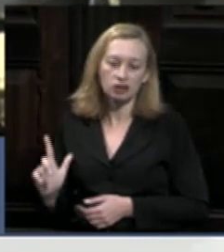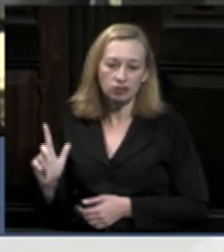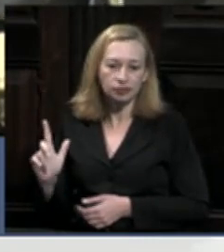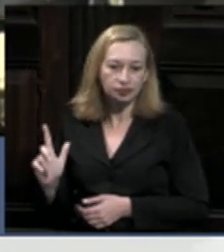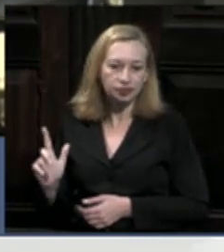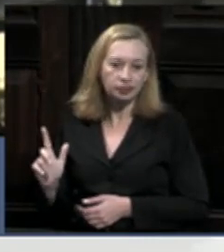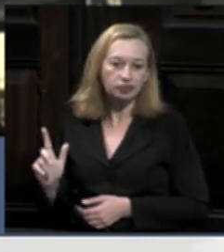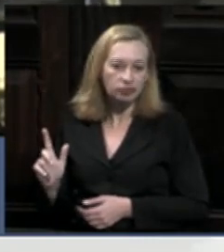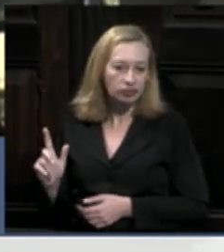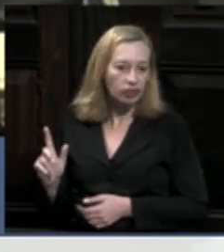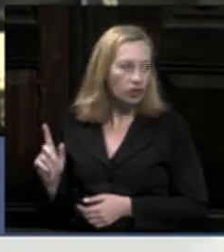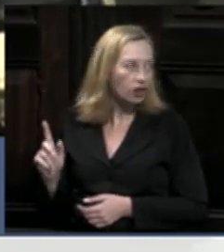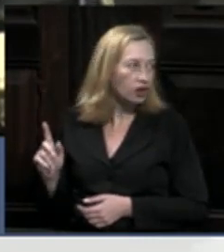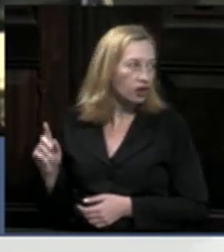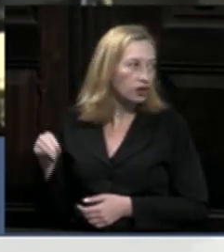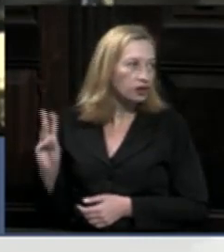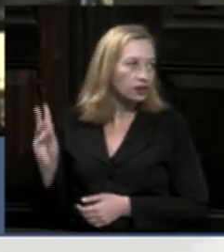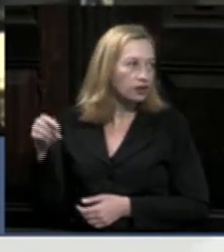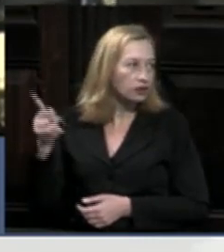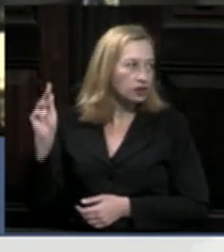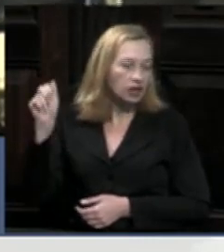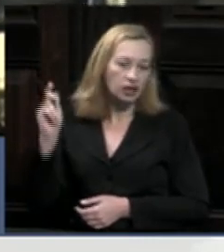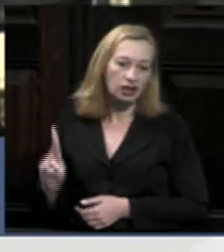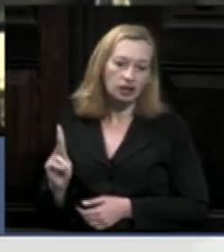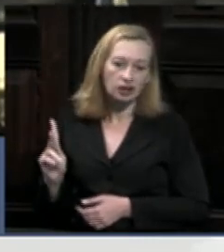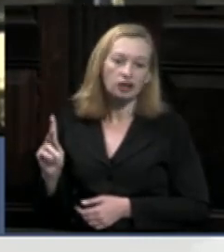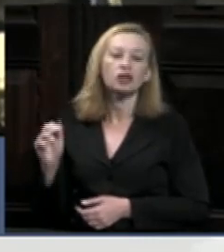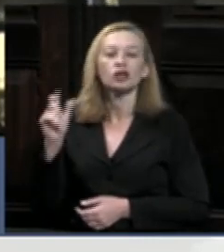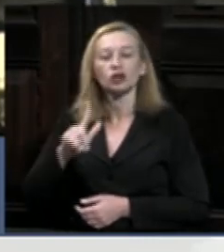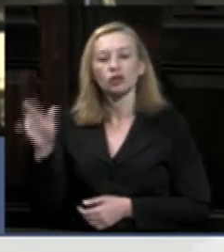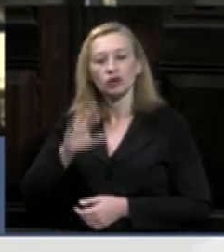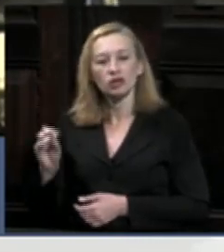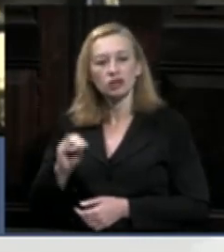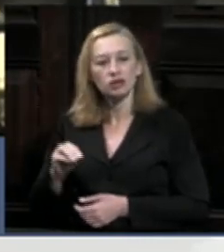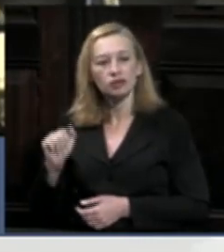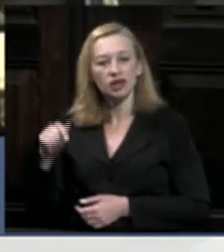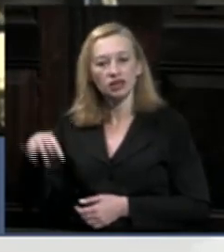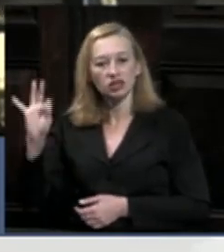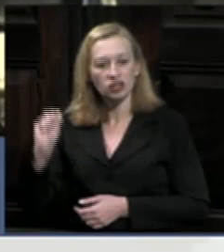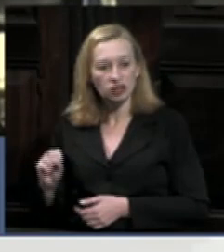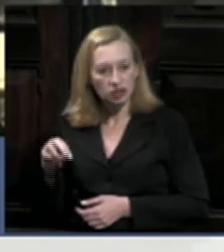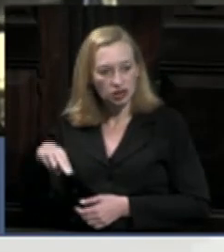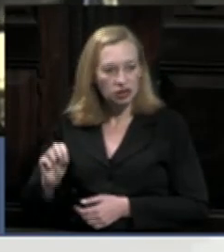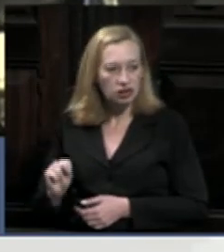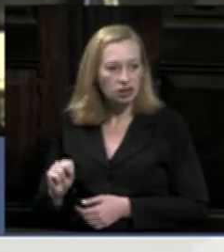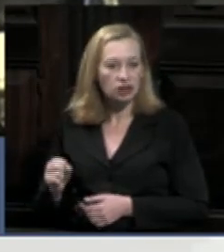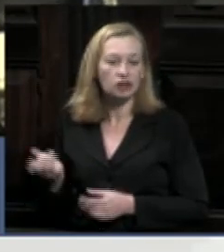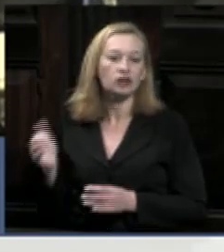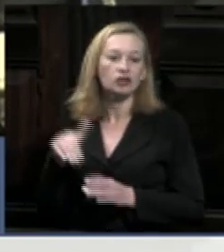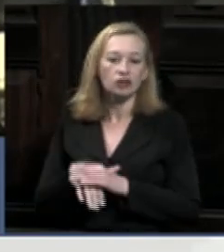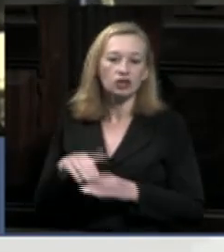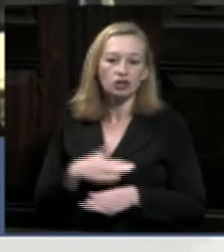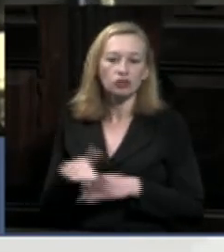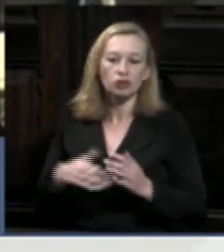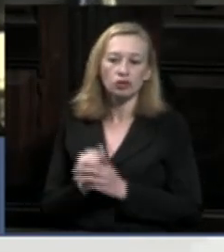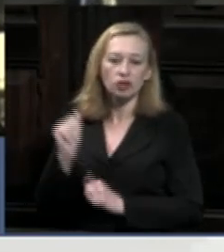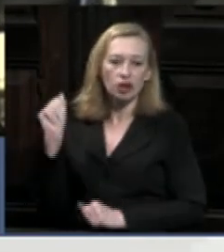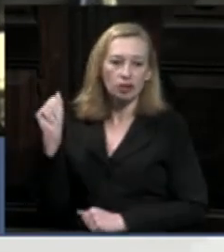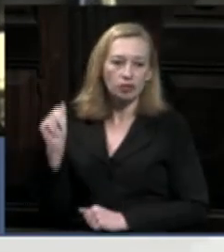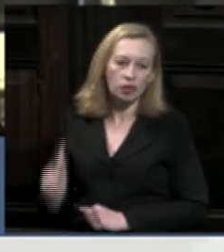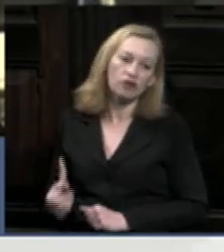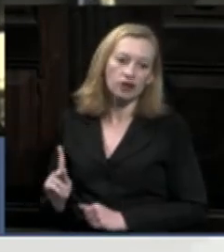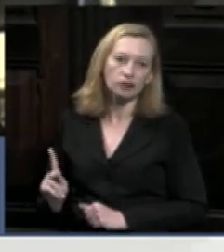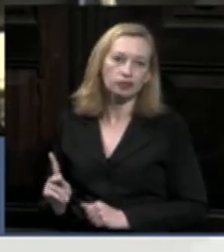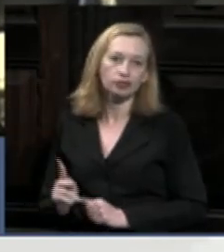emocionado e valdeck e luís martins em votação o substitutivo seus que a própria comissão